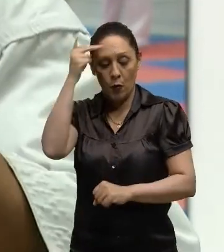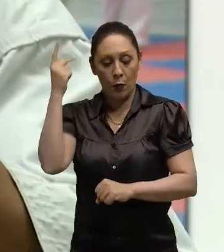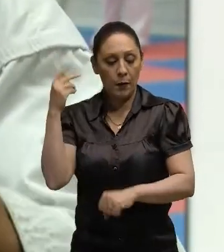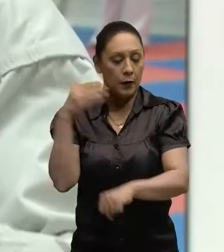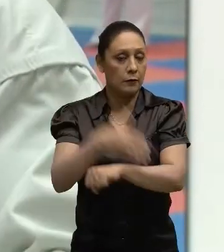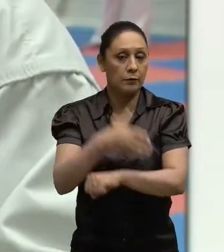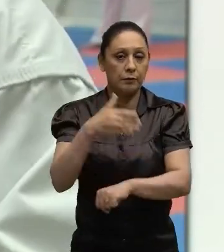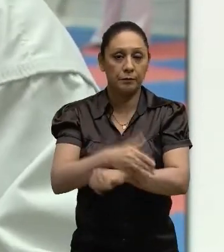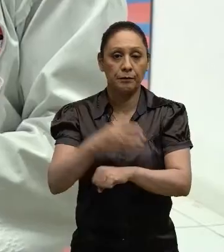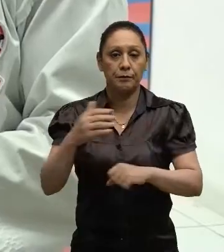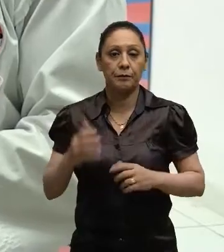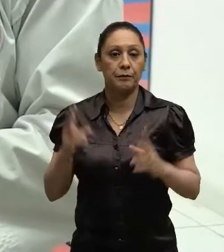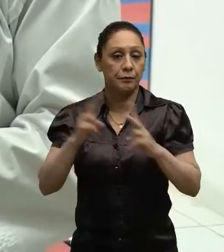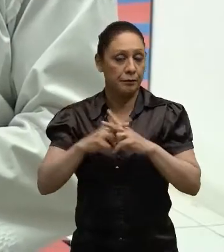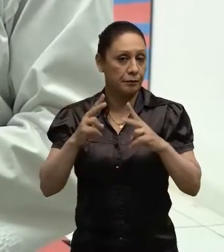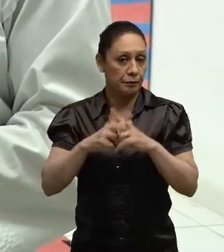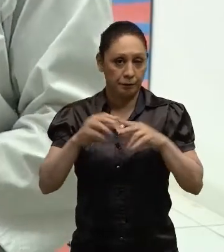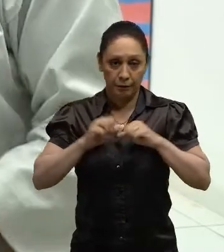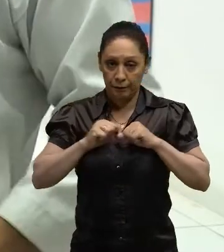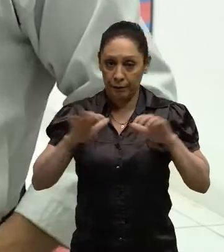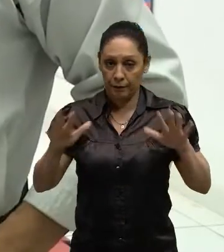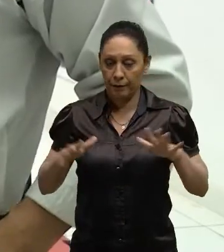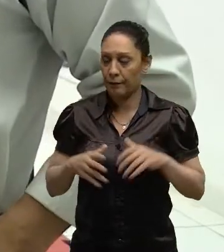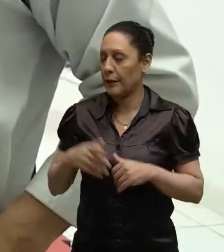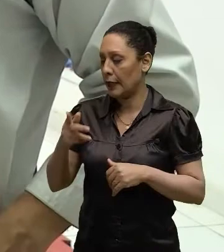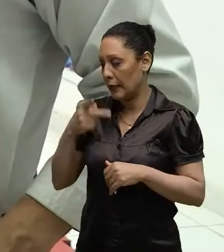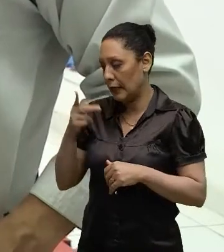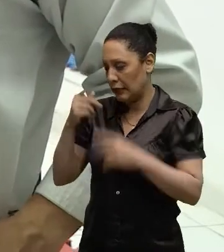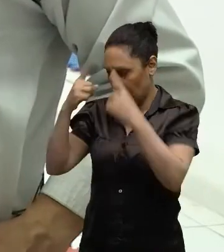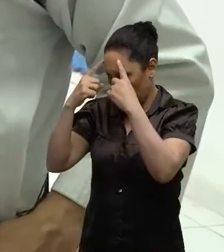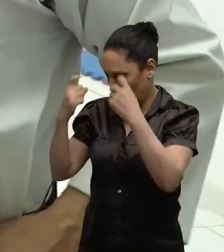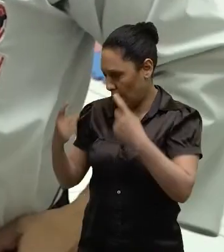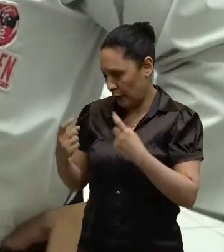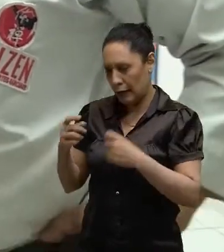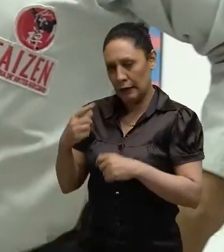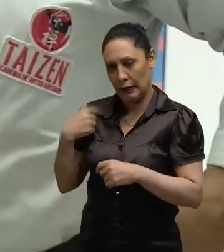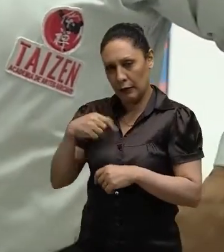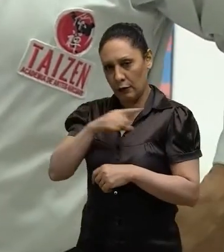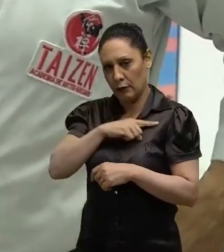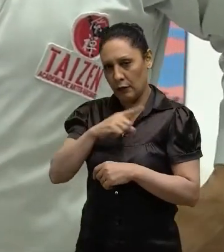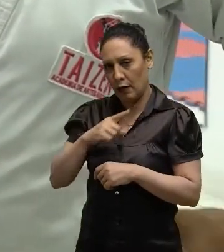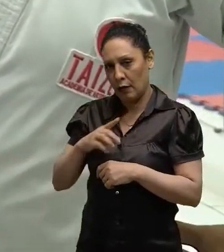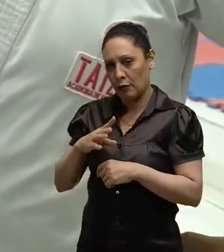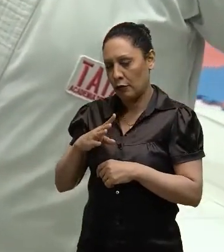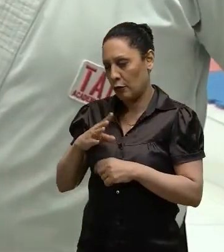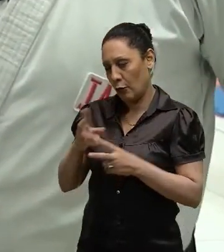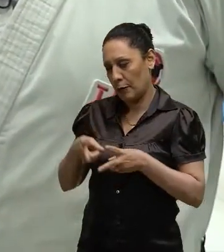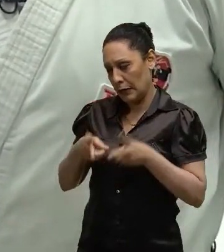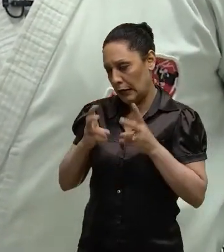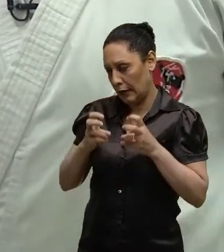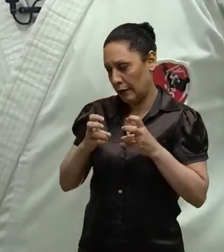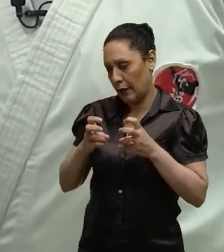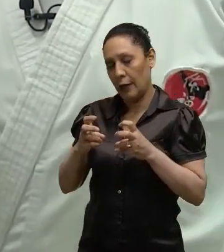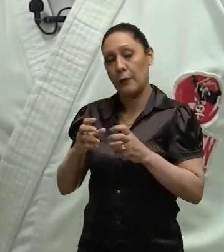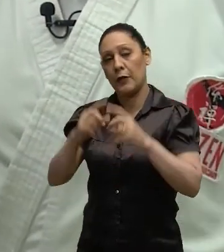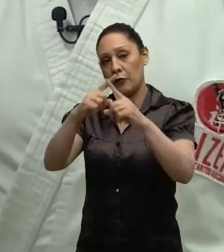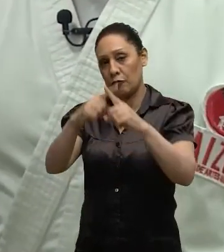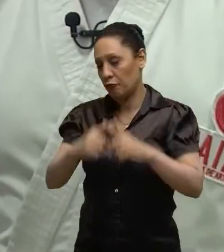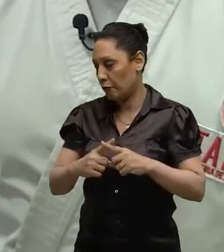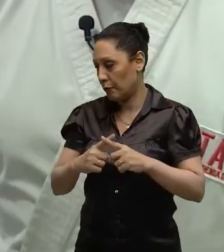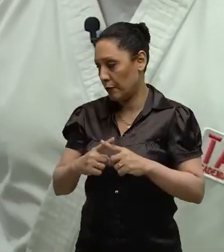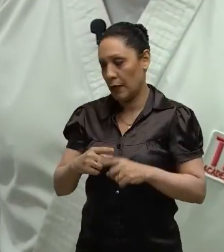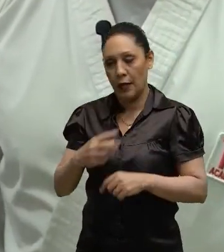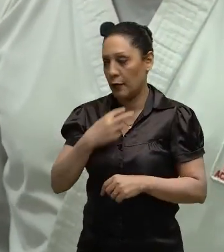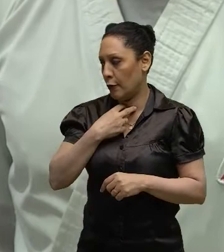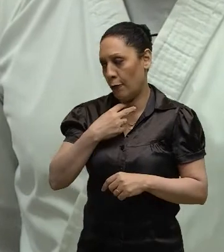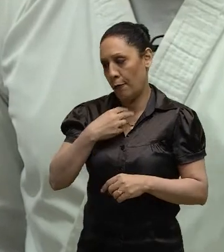Nossa concepção mais ampla. Aquela questão da violência, então, que todos nós observamos em alguns noticiários, não